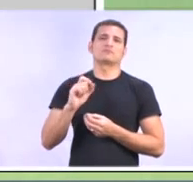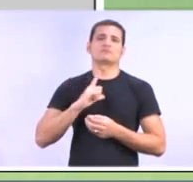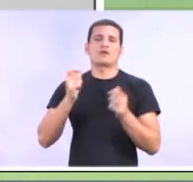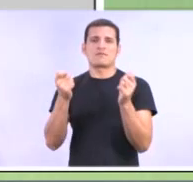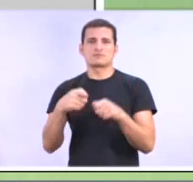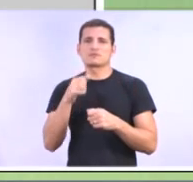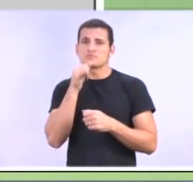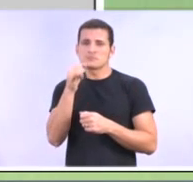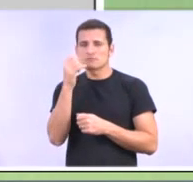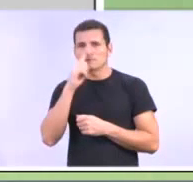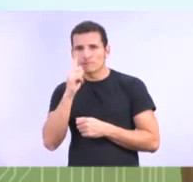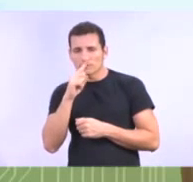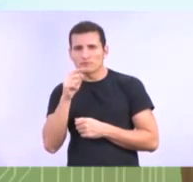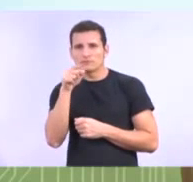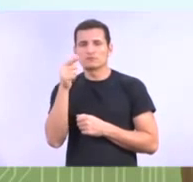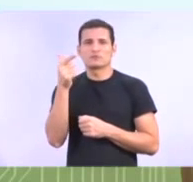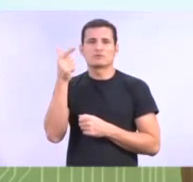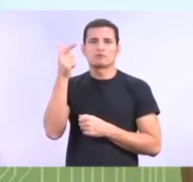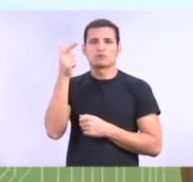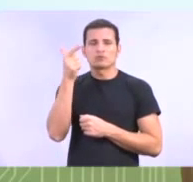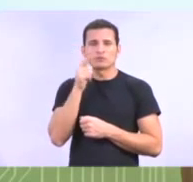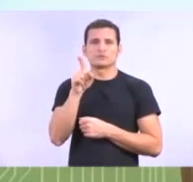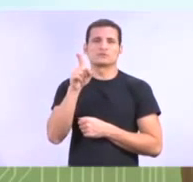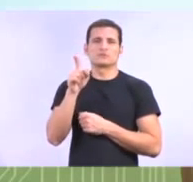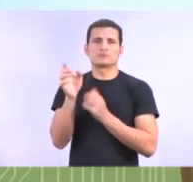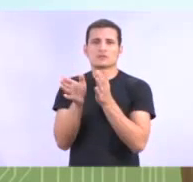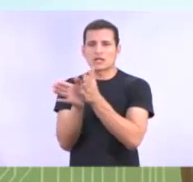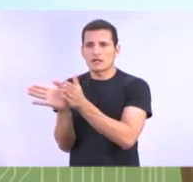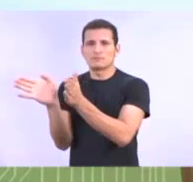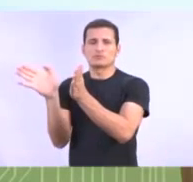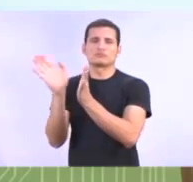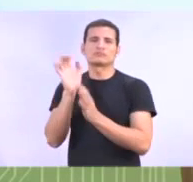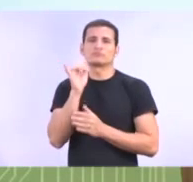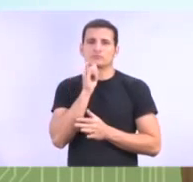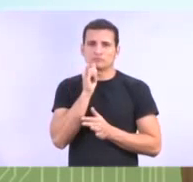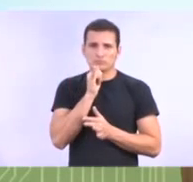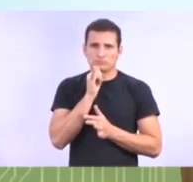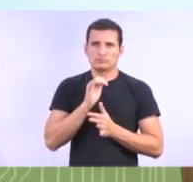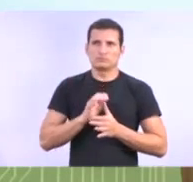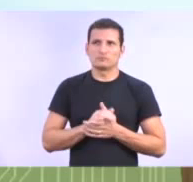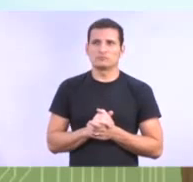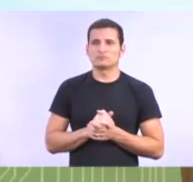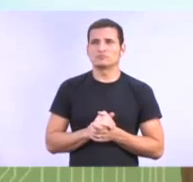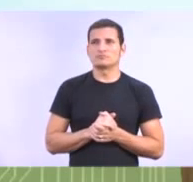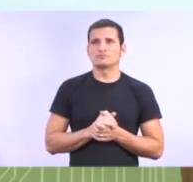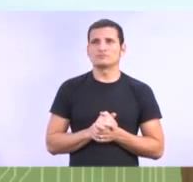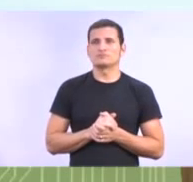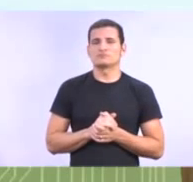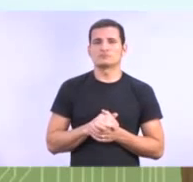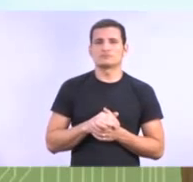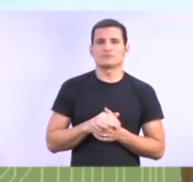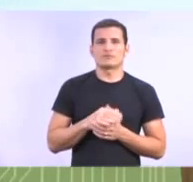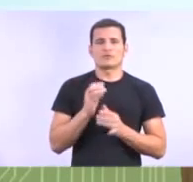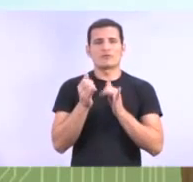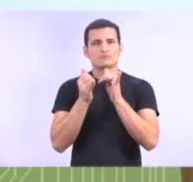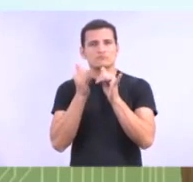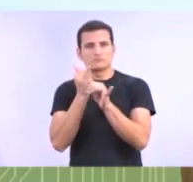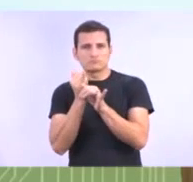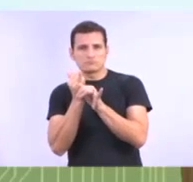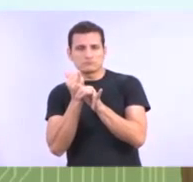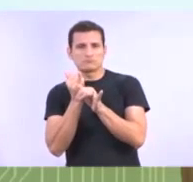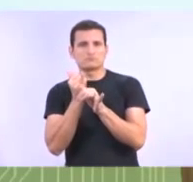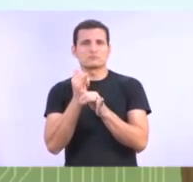quando houver falhas, você não ficar offline, vamos chamar assim, ou desconectado, ou então perder